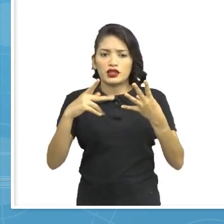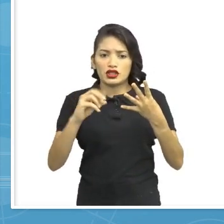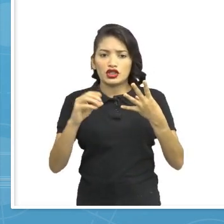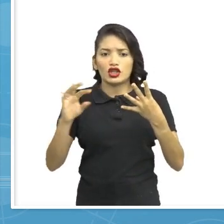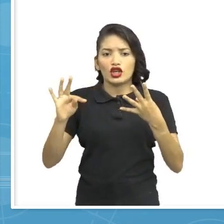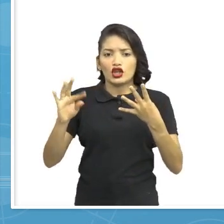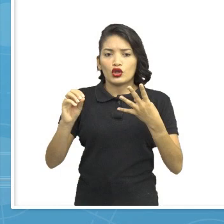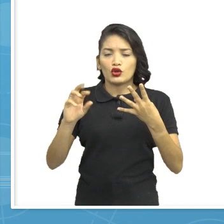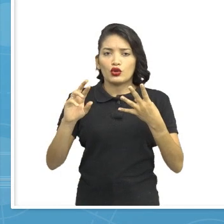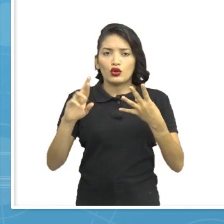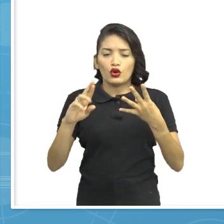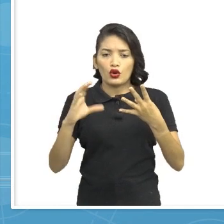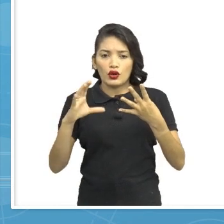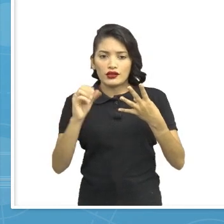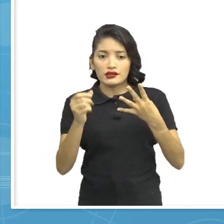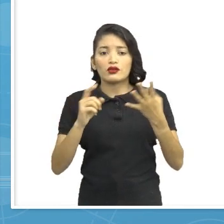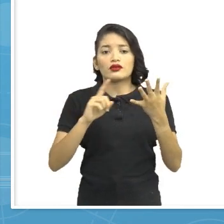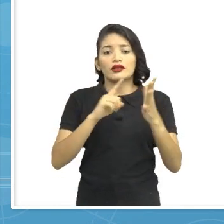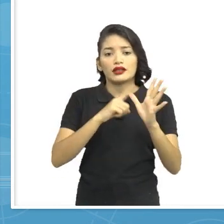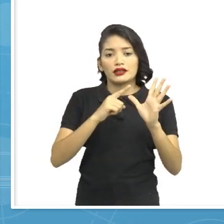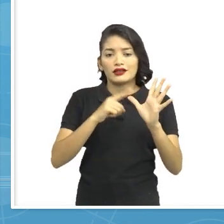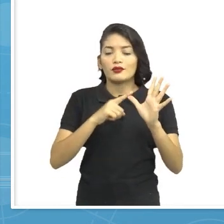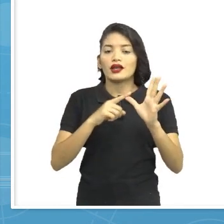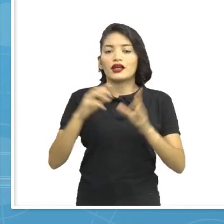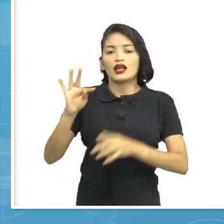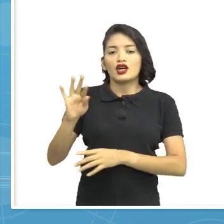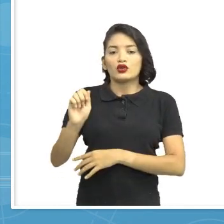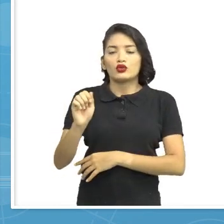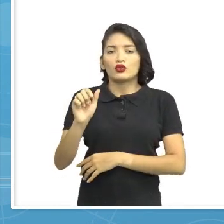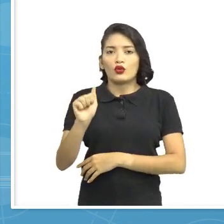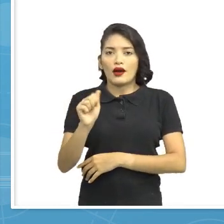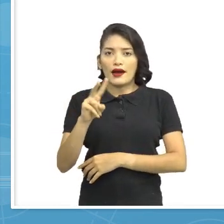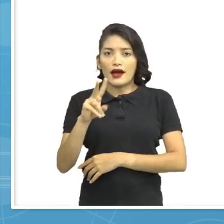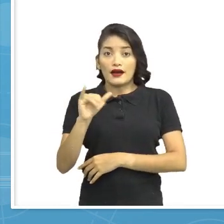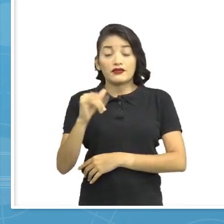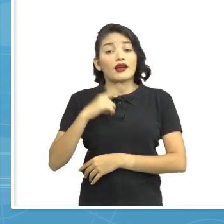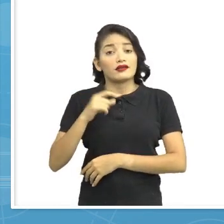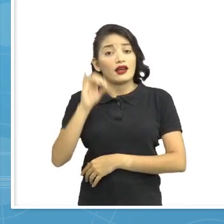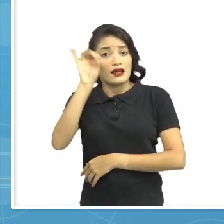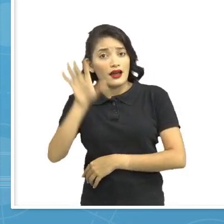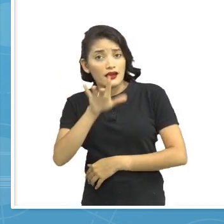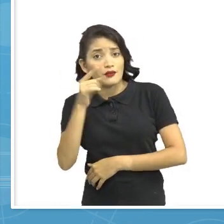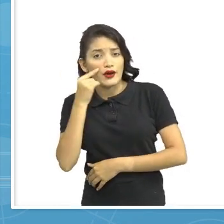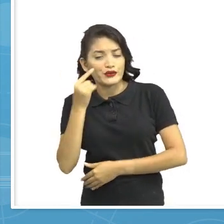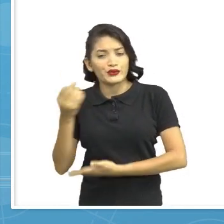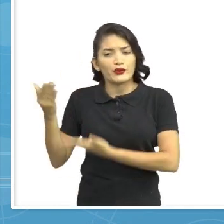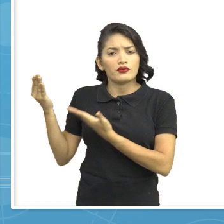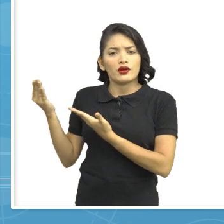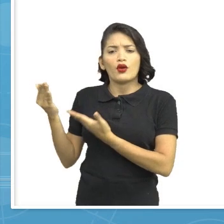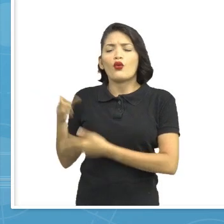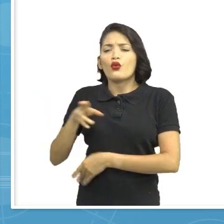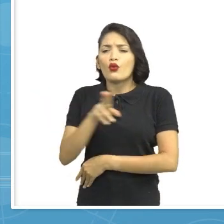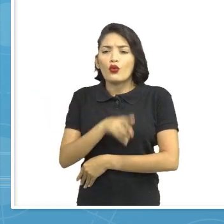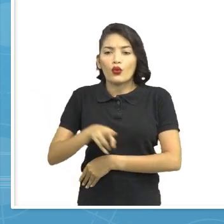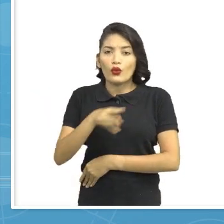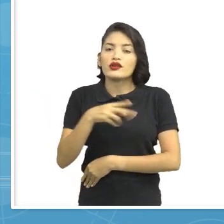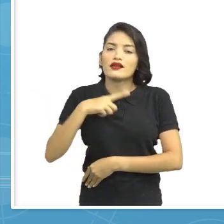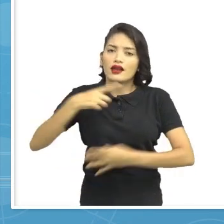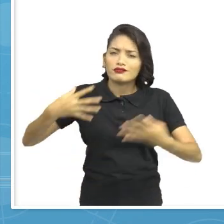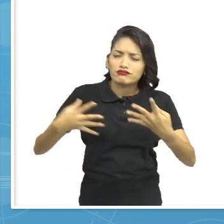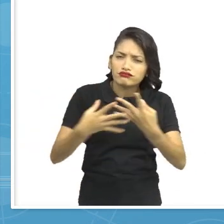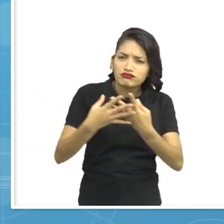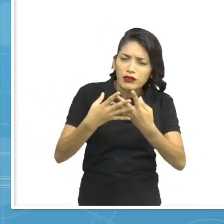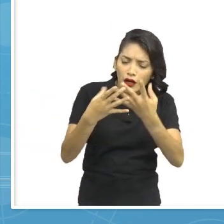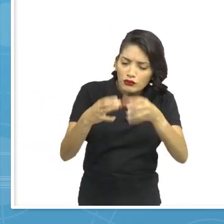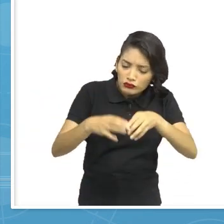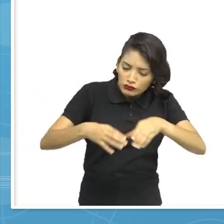tem aí até uma imagem, né, de uma pessoa manipulando um tipiti. Esses trançados, esse tipo